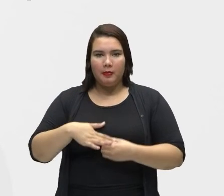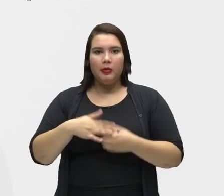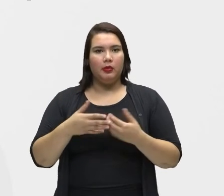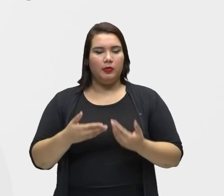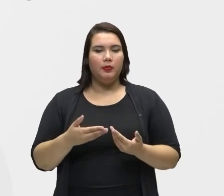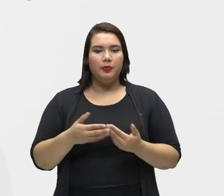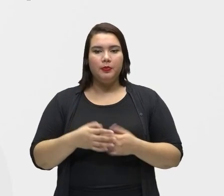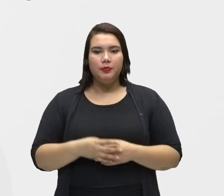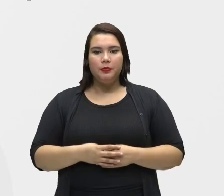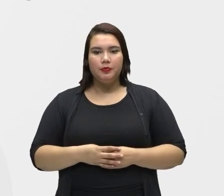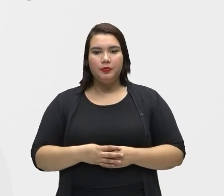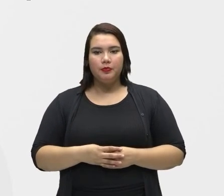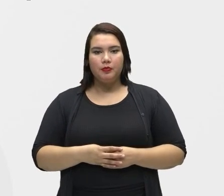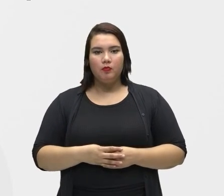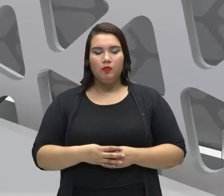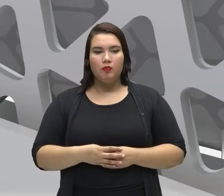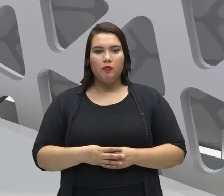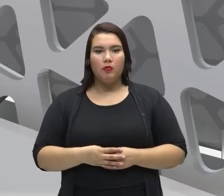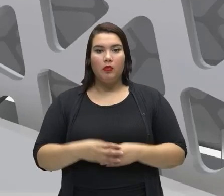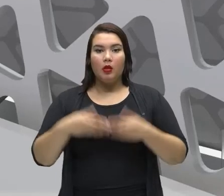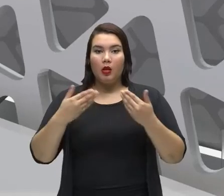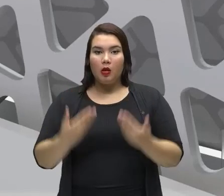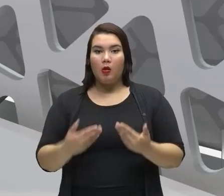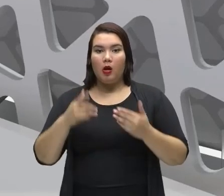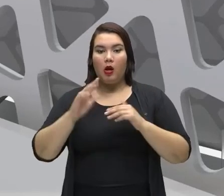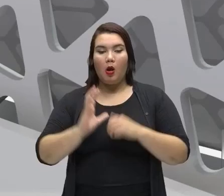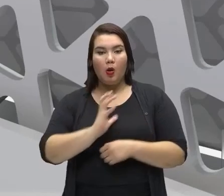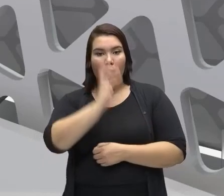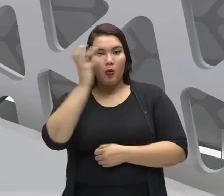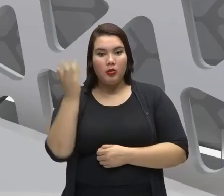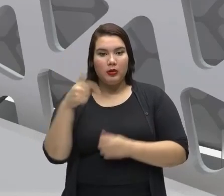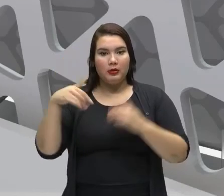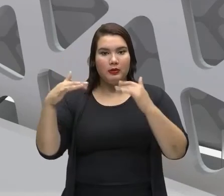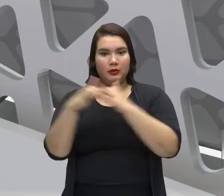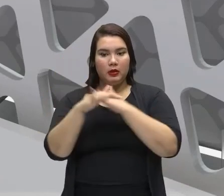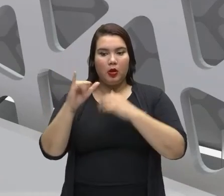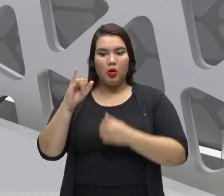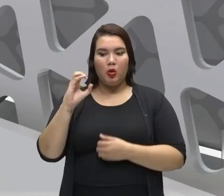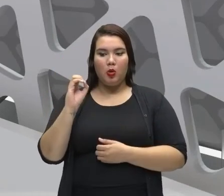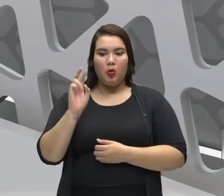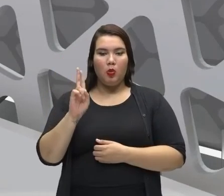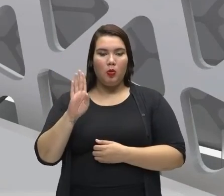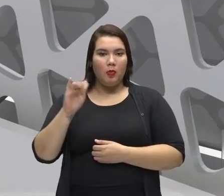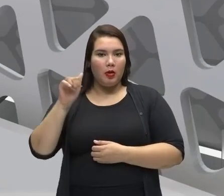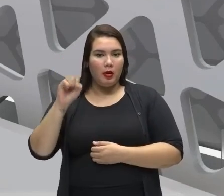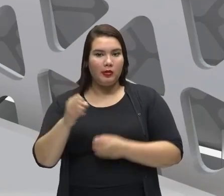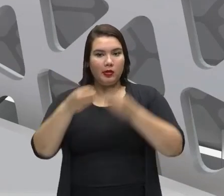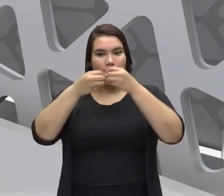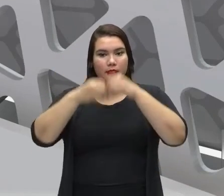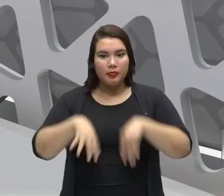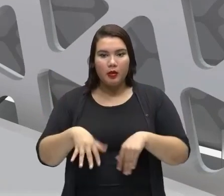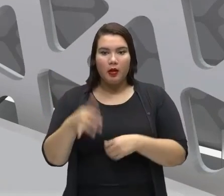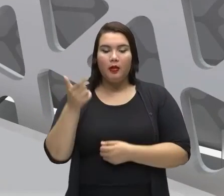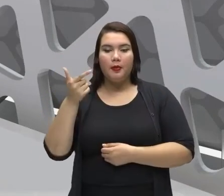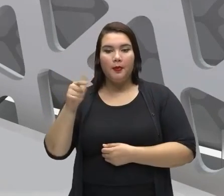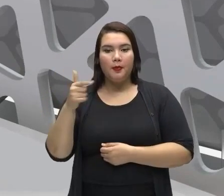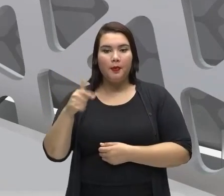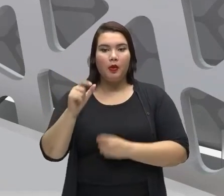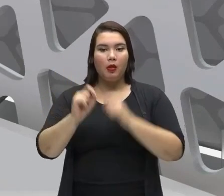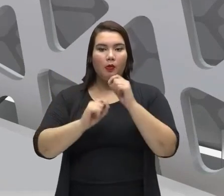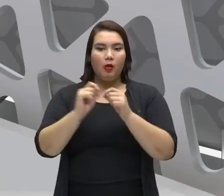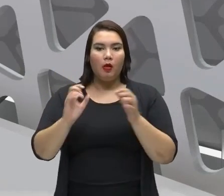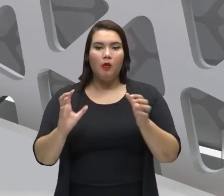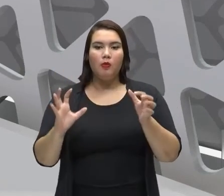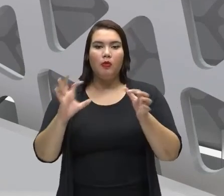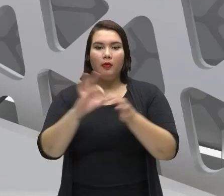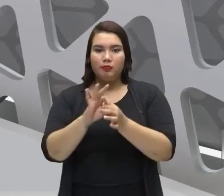imposto. Então, um dos motivos que levaram aí as cidades iorubás ao declínio foi justamente o fato de não terem se unificado, e